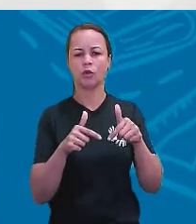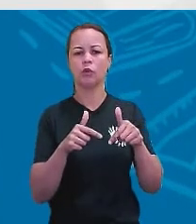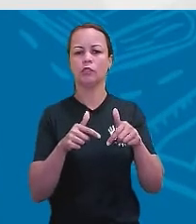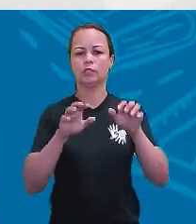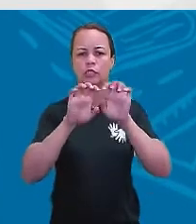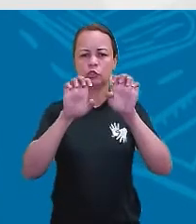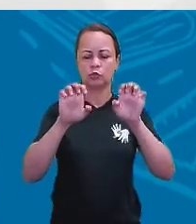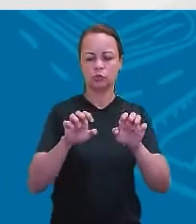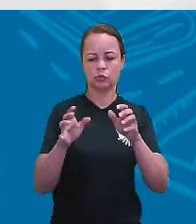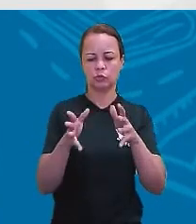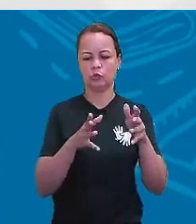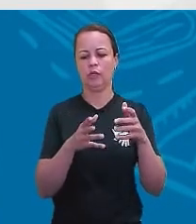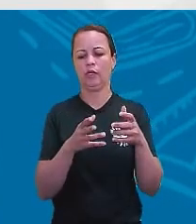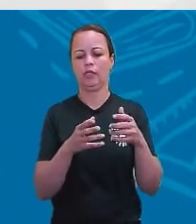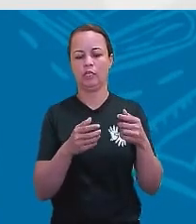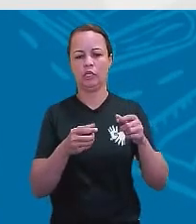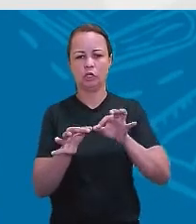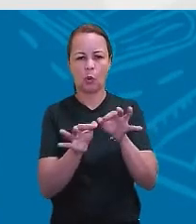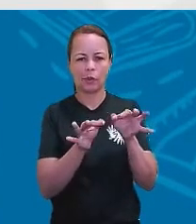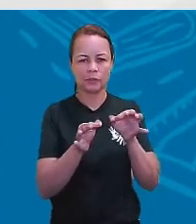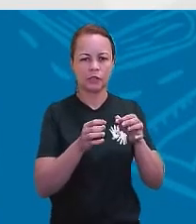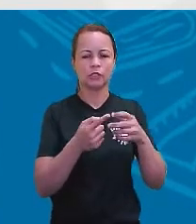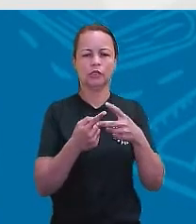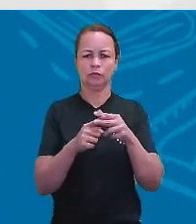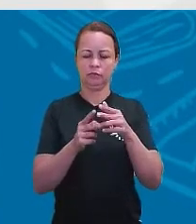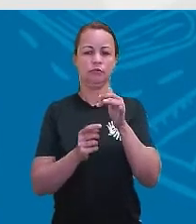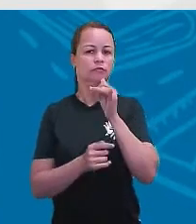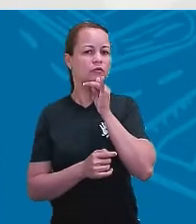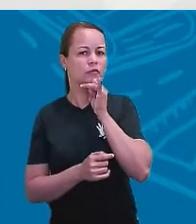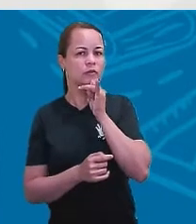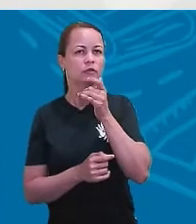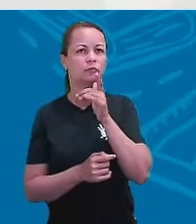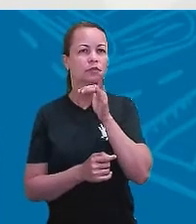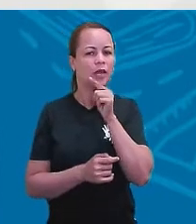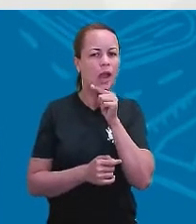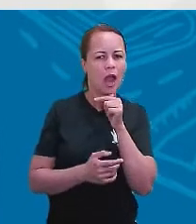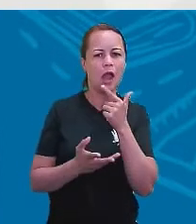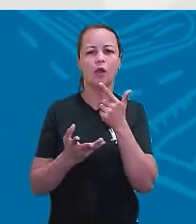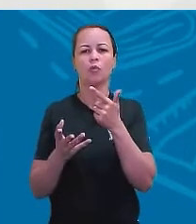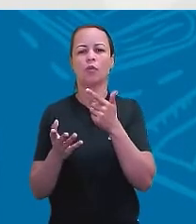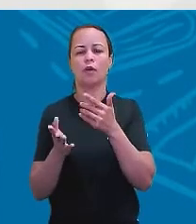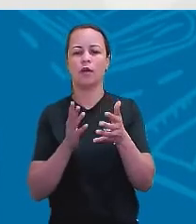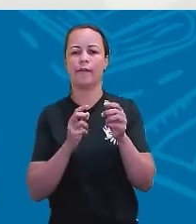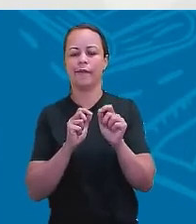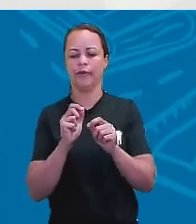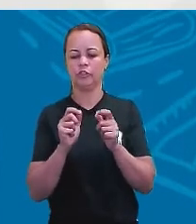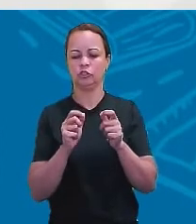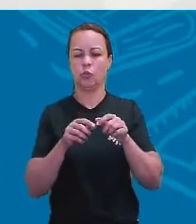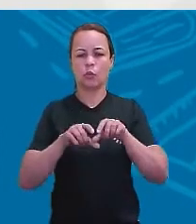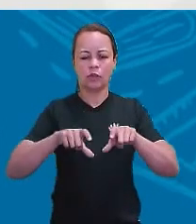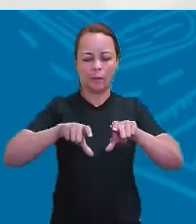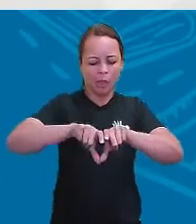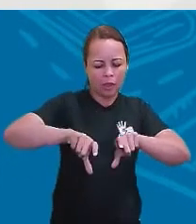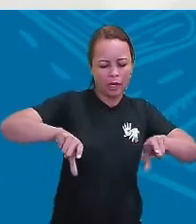instalações operacionais de abastecimento de água potável, esgotamento